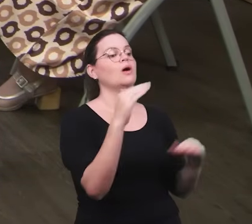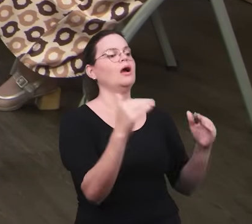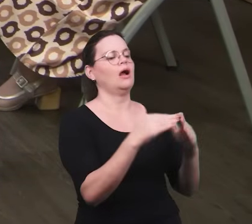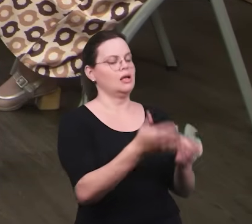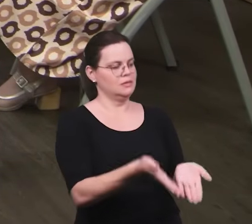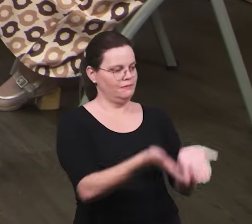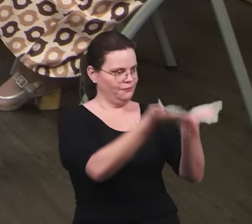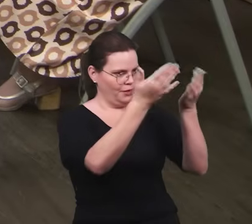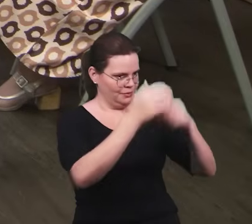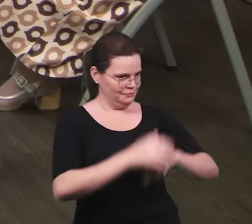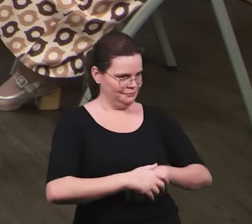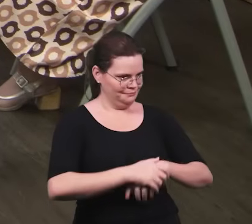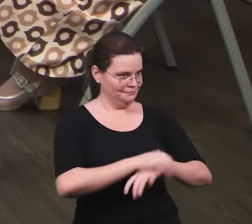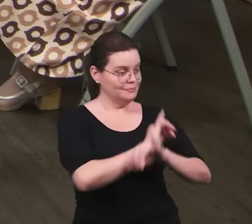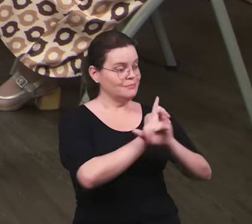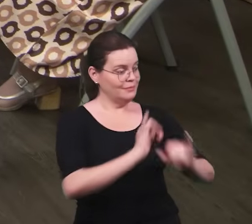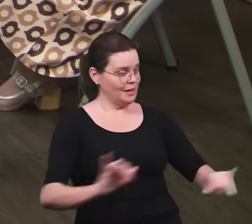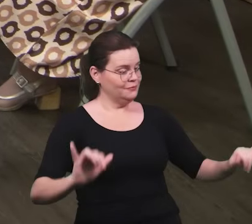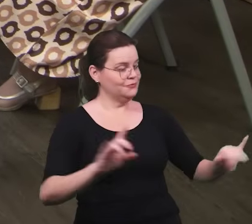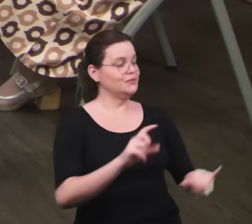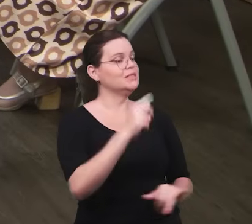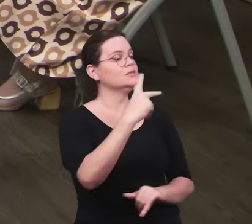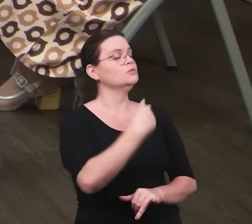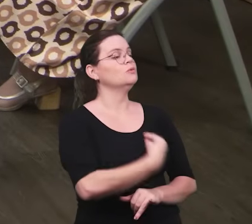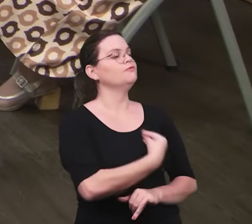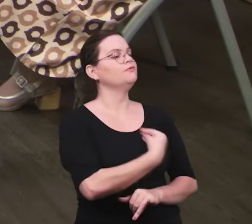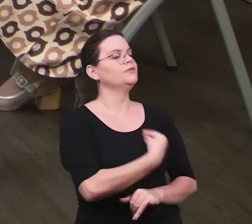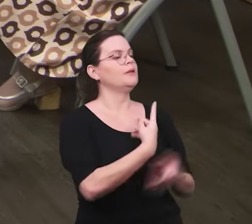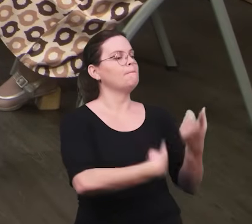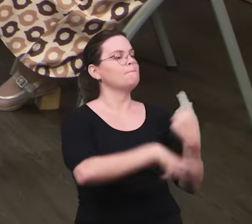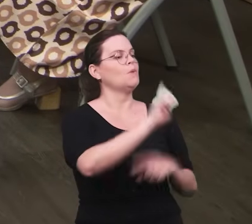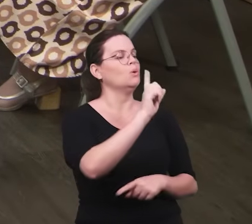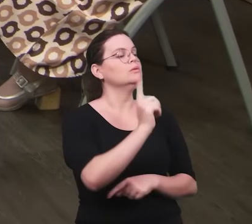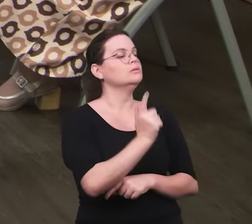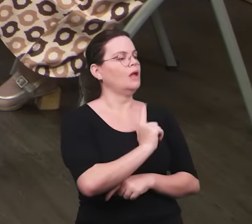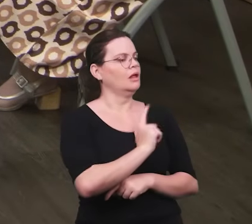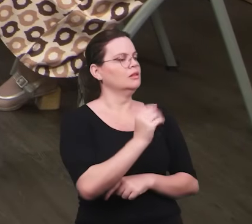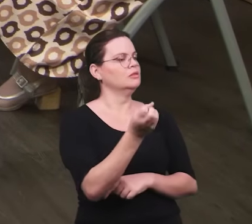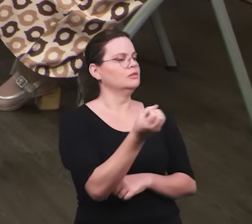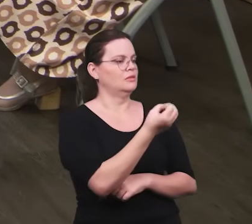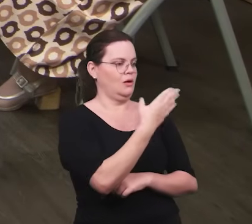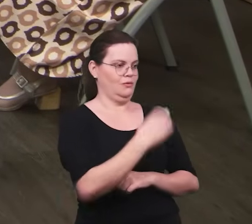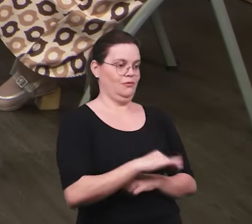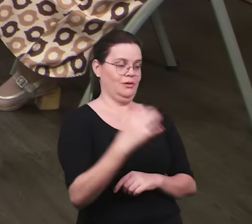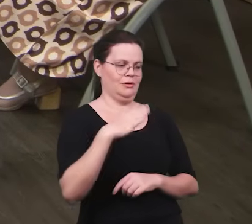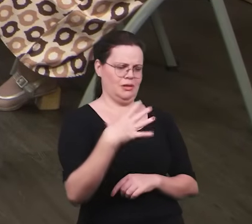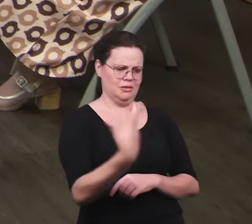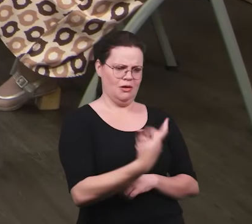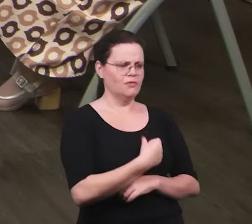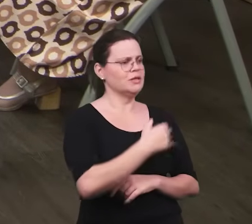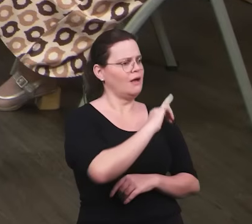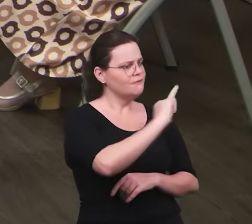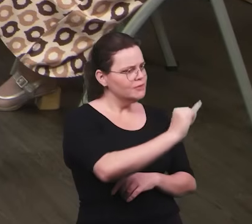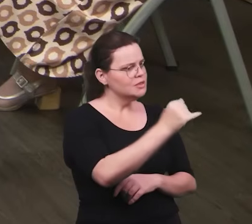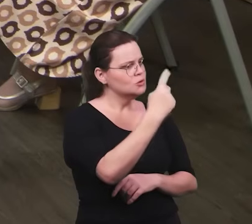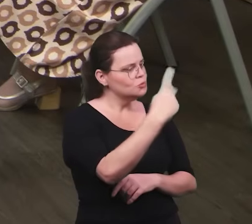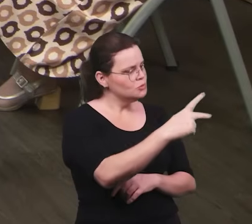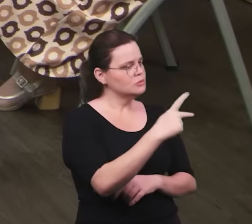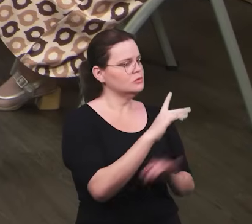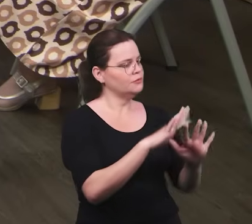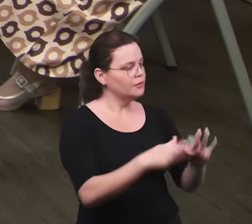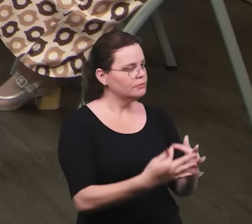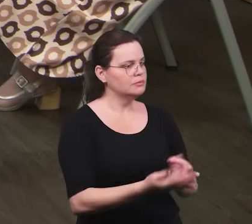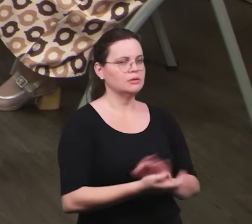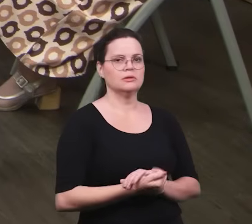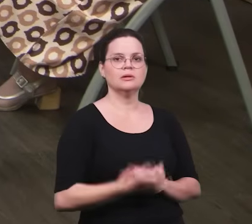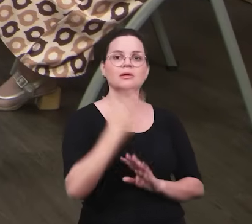casa, anuncia a sua nova vida, o evangelho, a salvação para os seus, primeiramente.